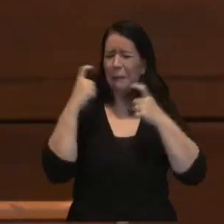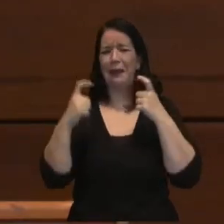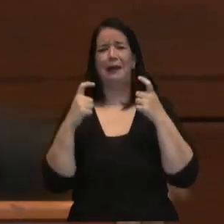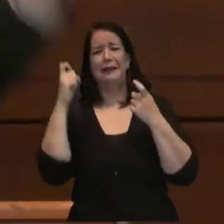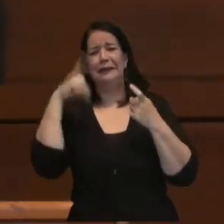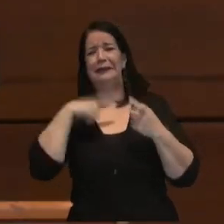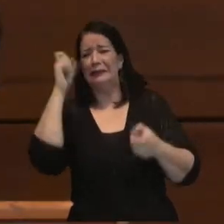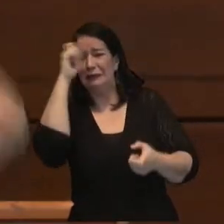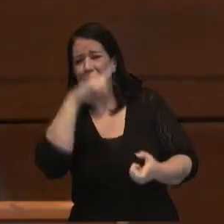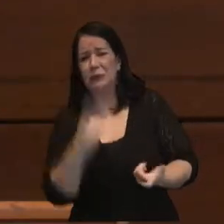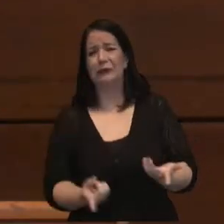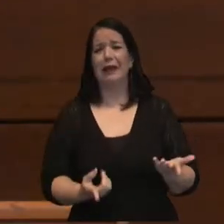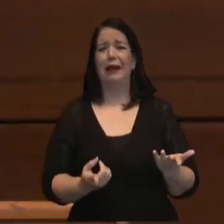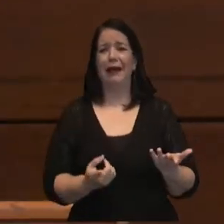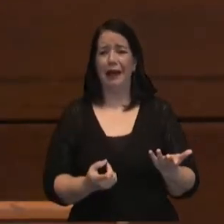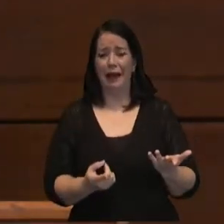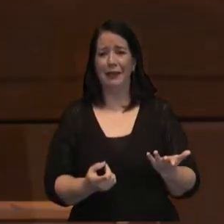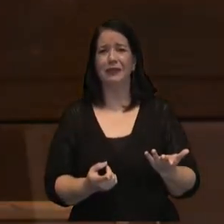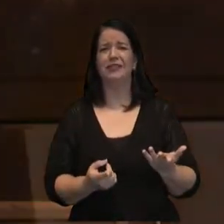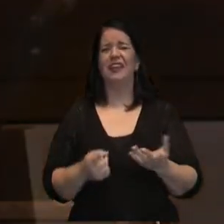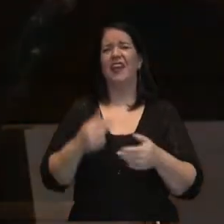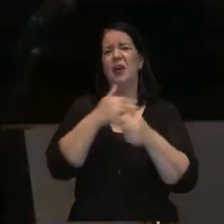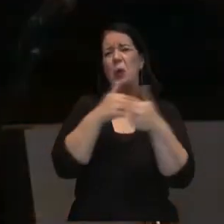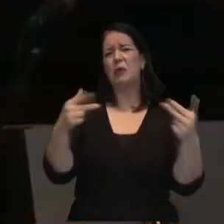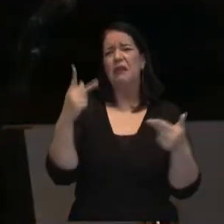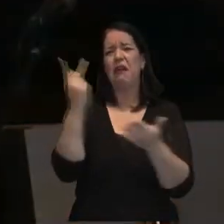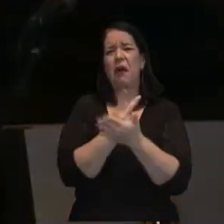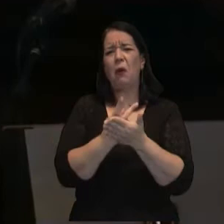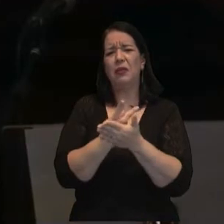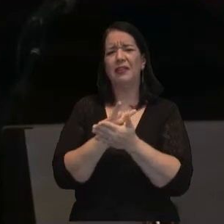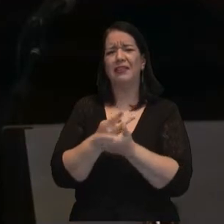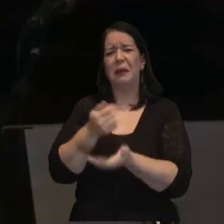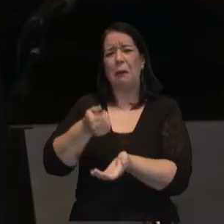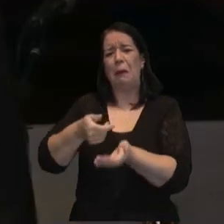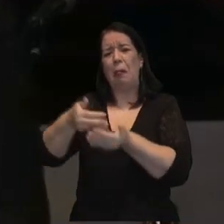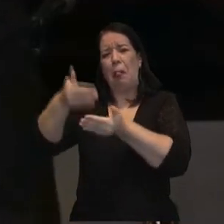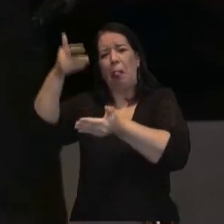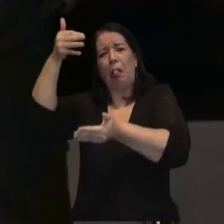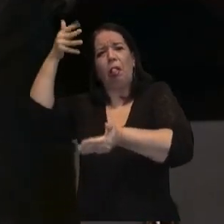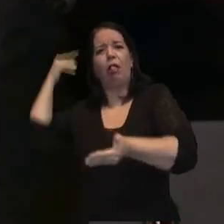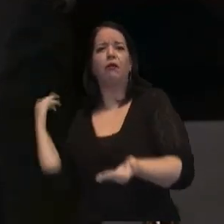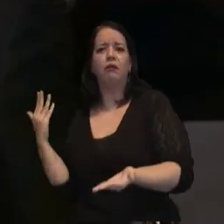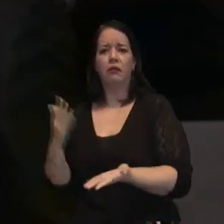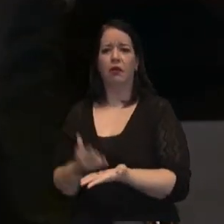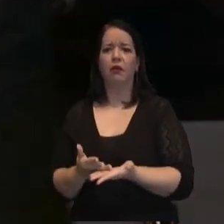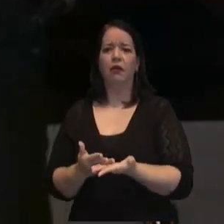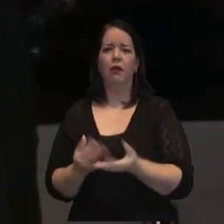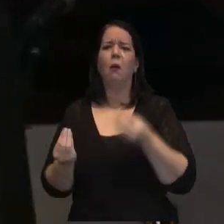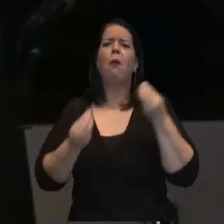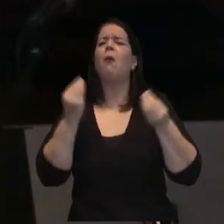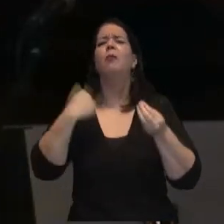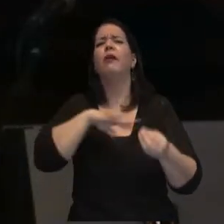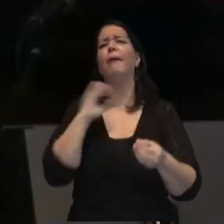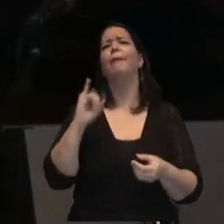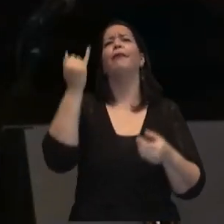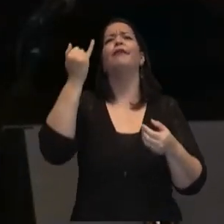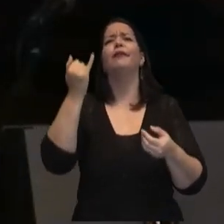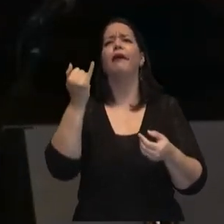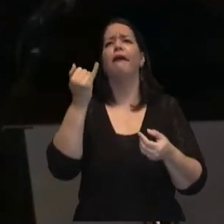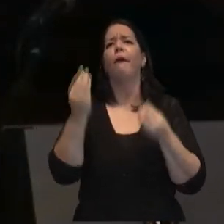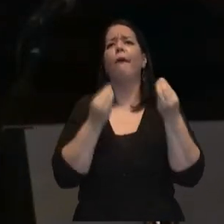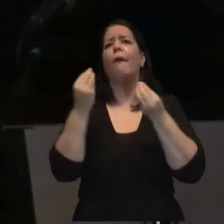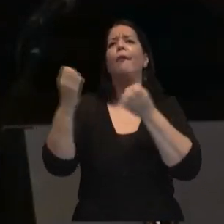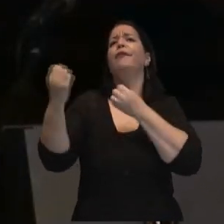ocorreu há mais de 800 anos antes de Cristo Jesus? Eu quero afirmar, meus queridos